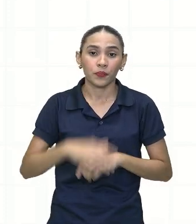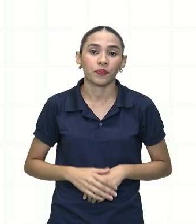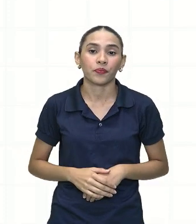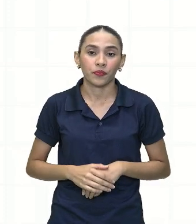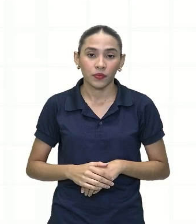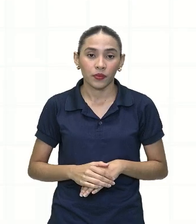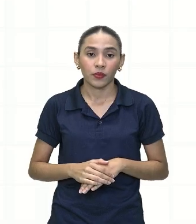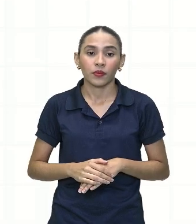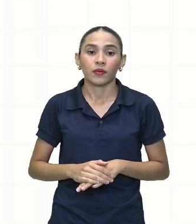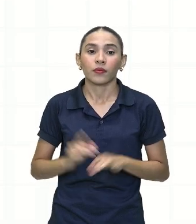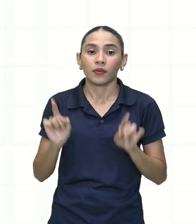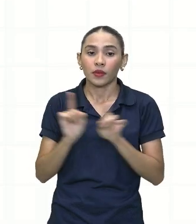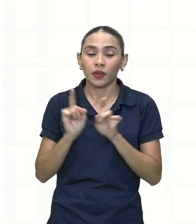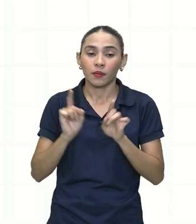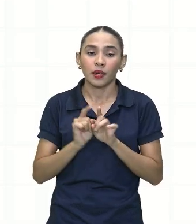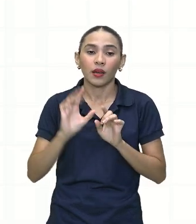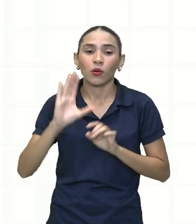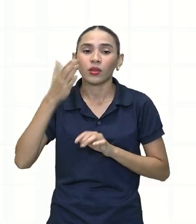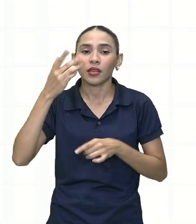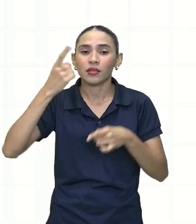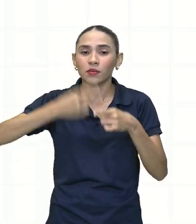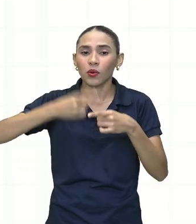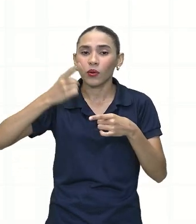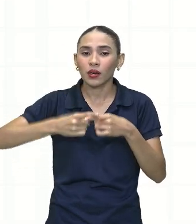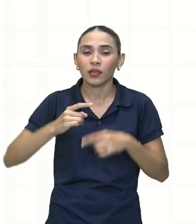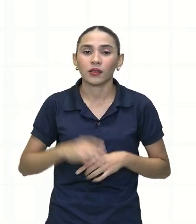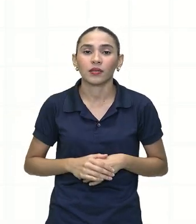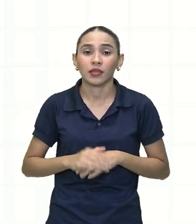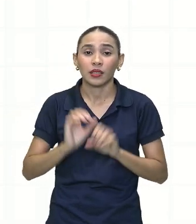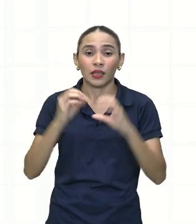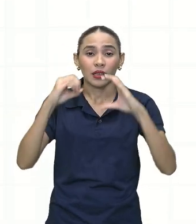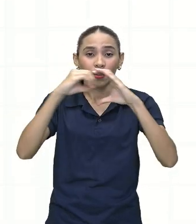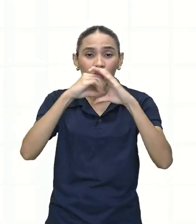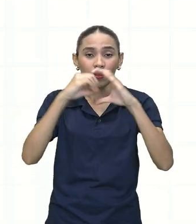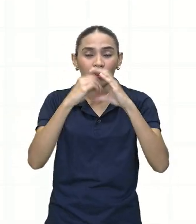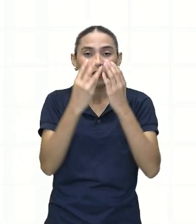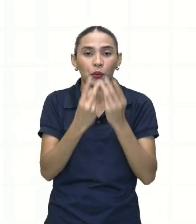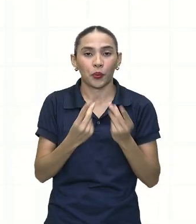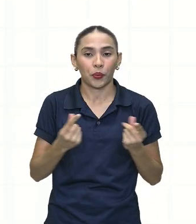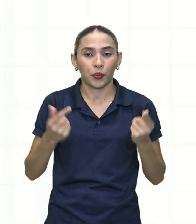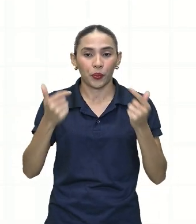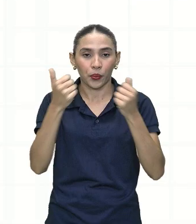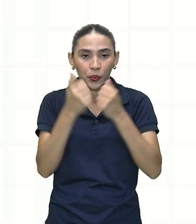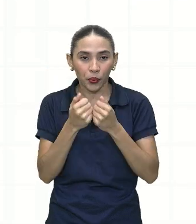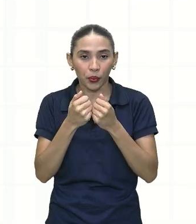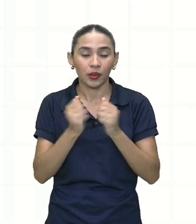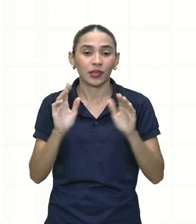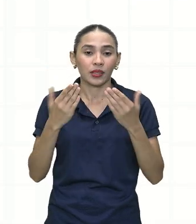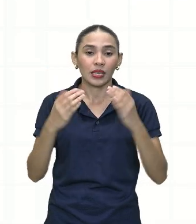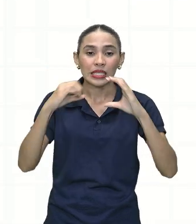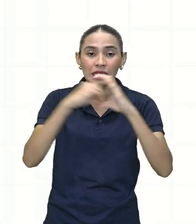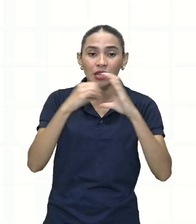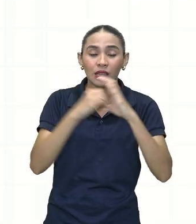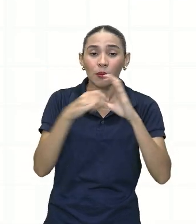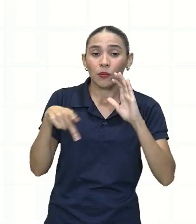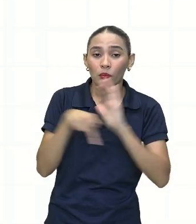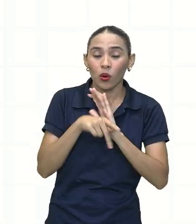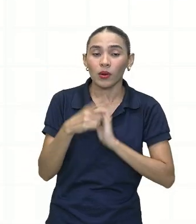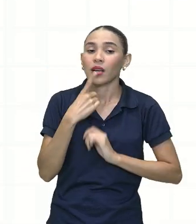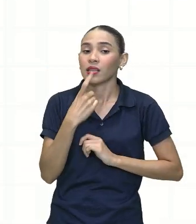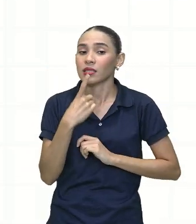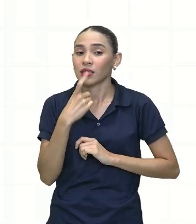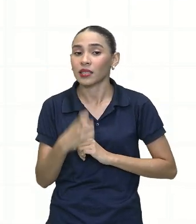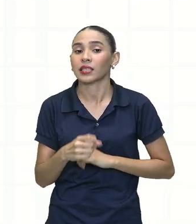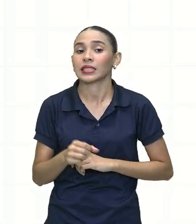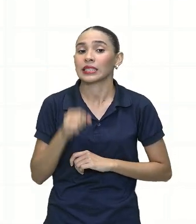essa icterícia ocorre por conta do rompimento das hemácias, das nossas células do sangue. Então, se